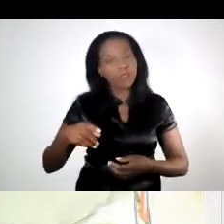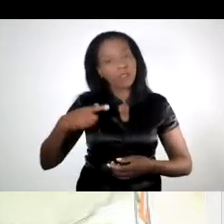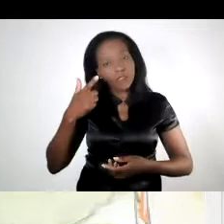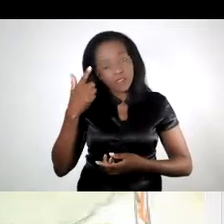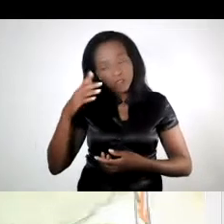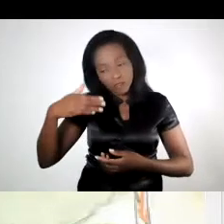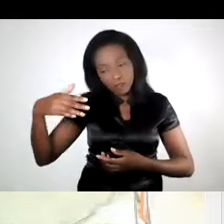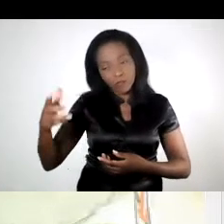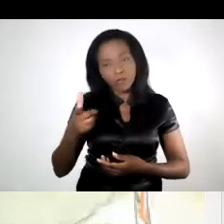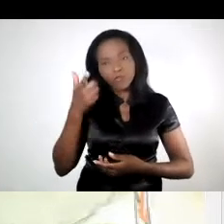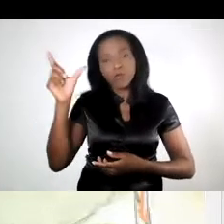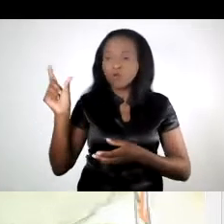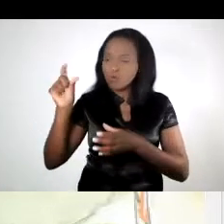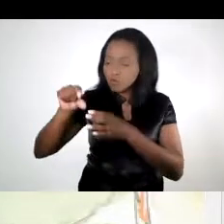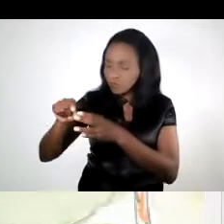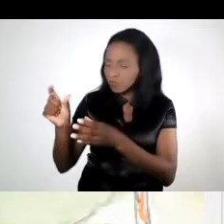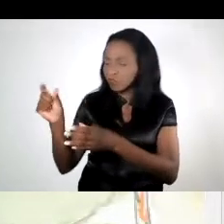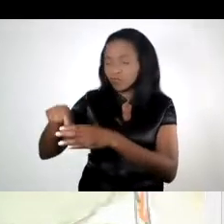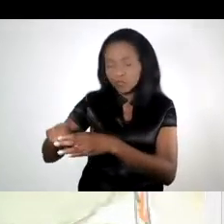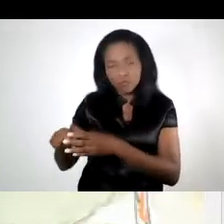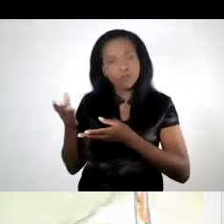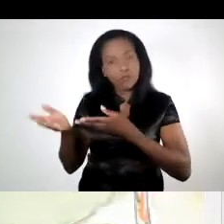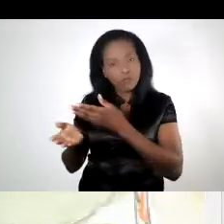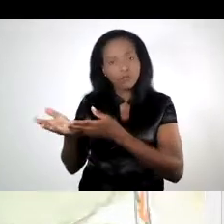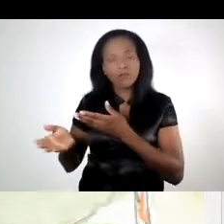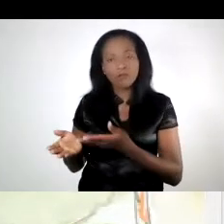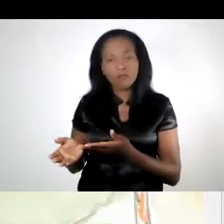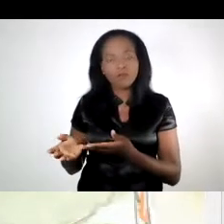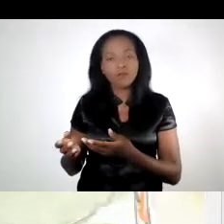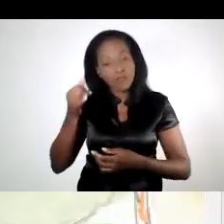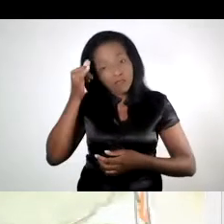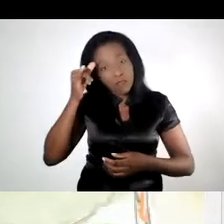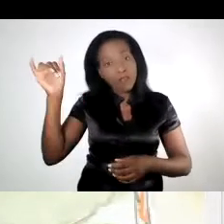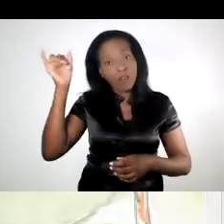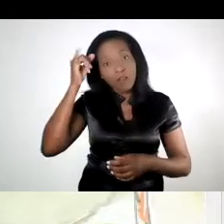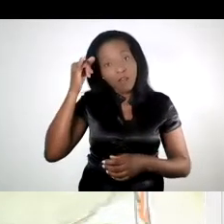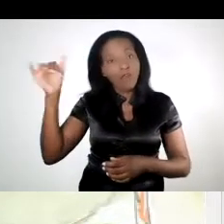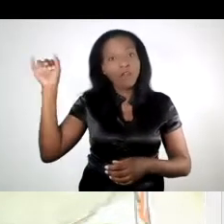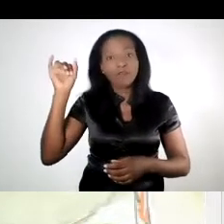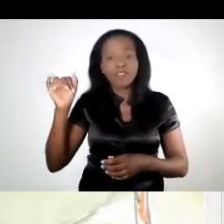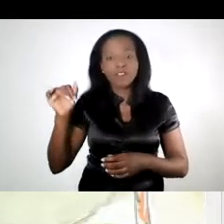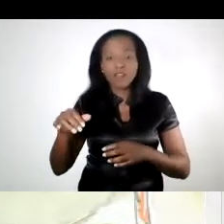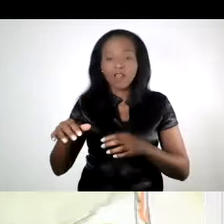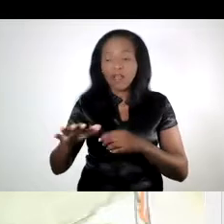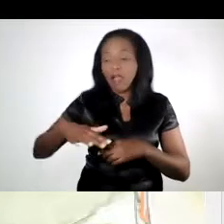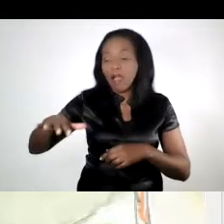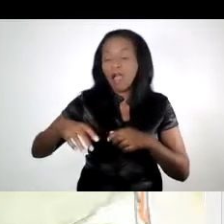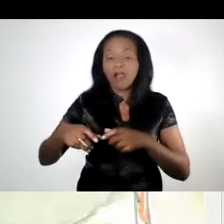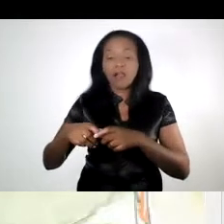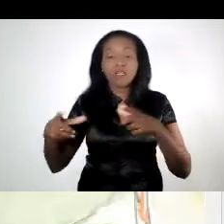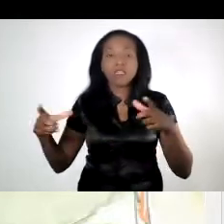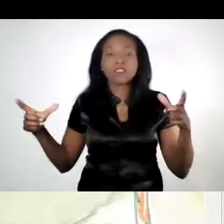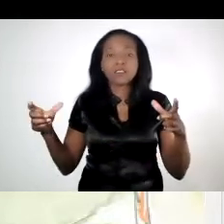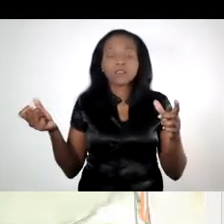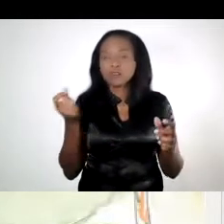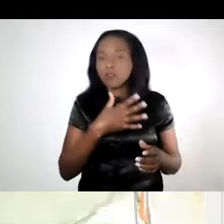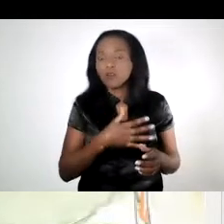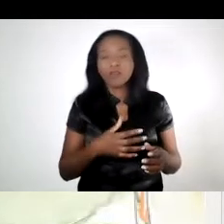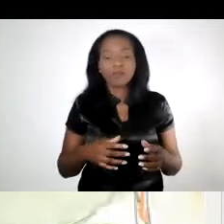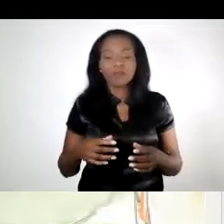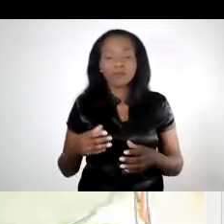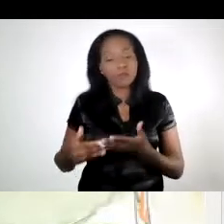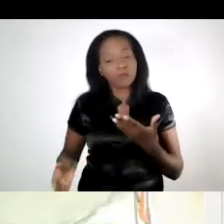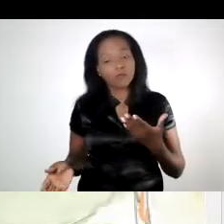alimentos. Desse modo, evitamos a abertura de novas áreas e aproveitamos o máximo